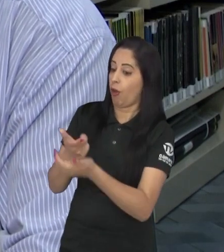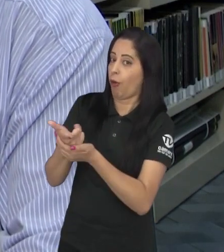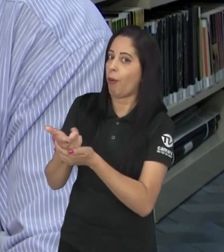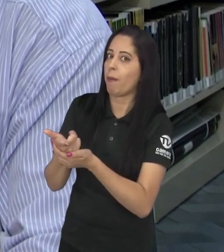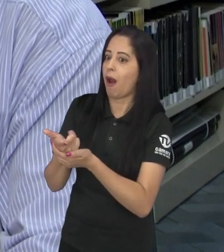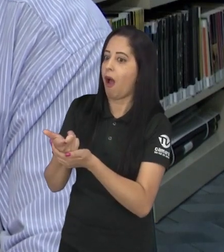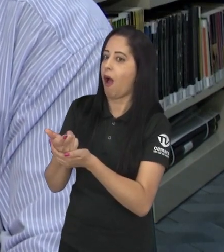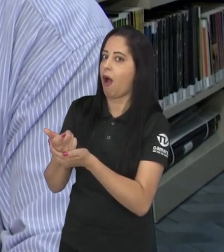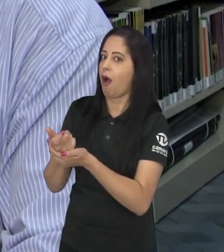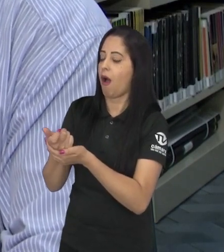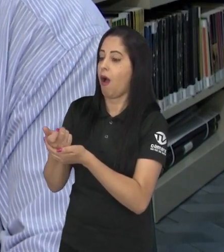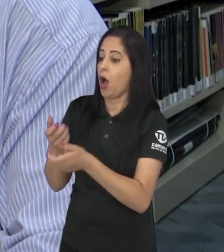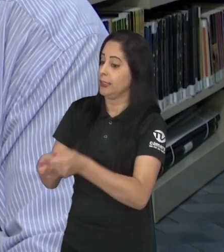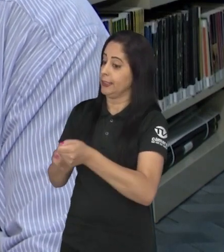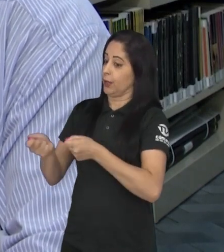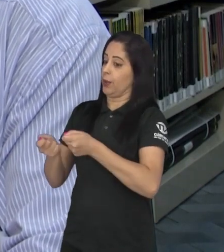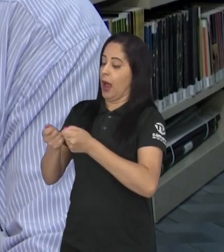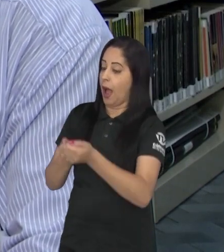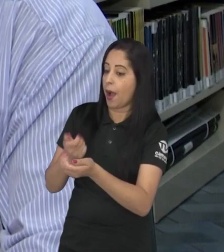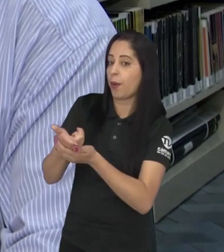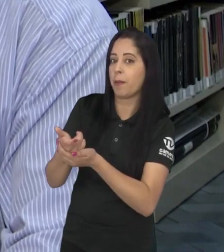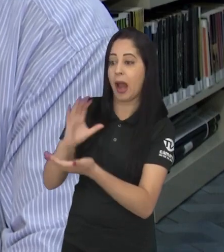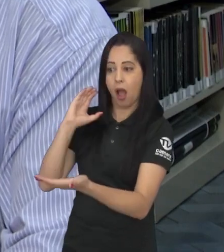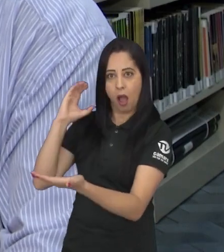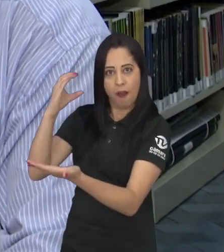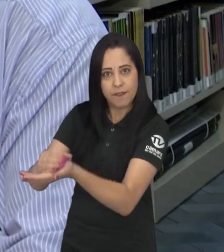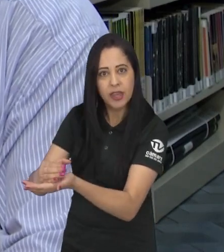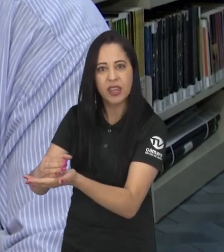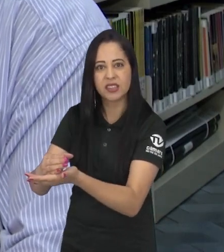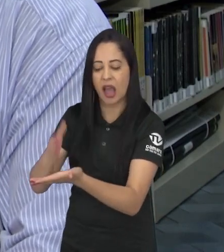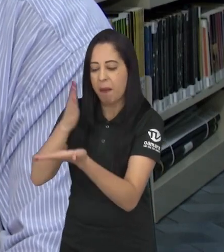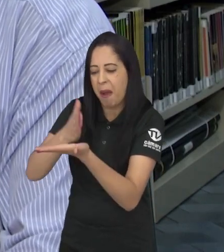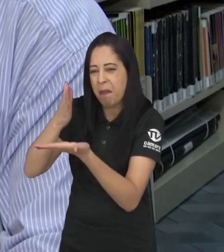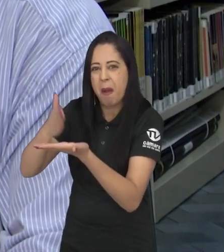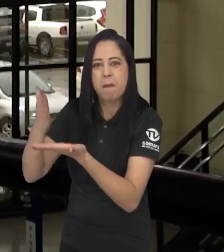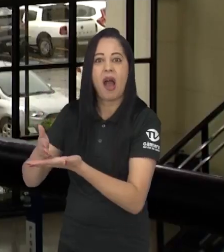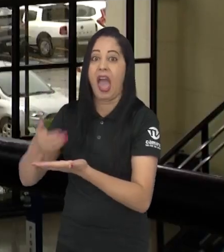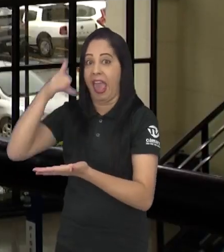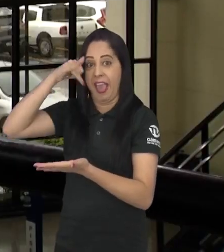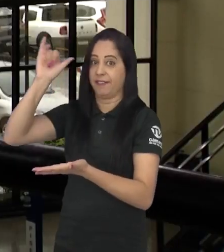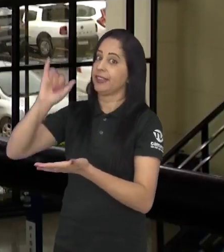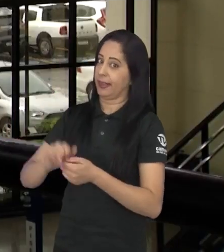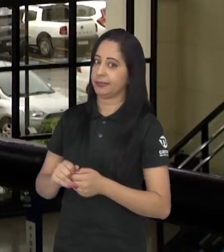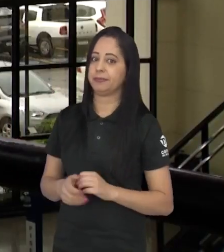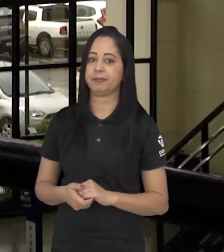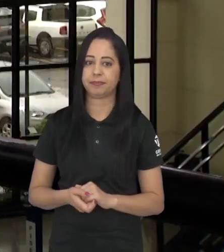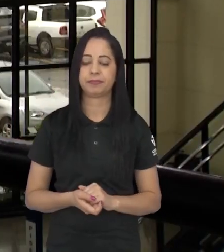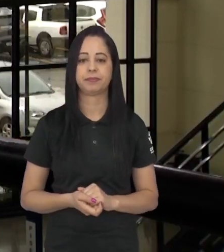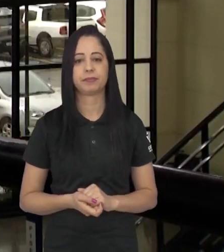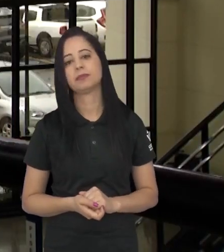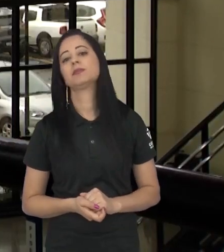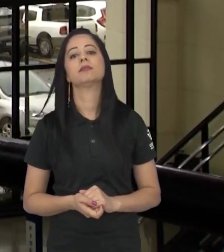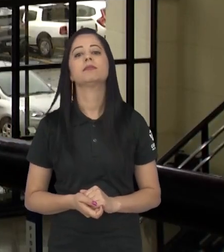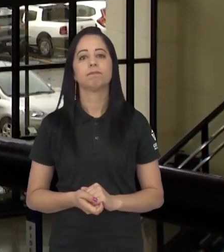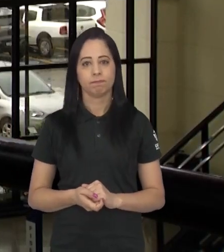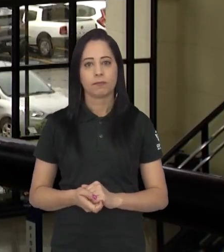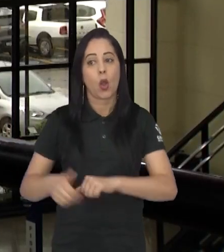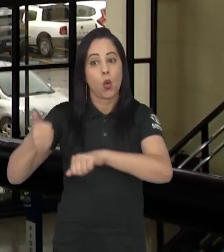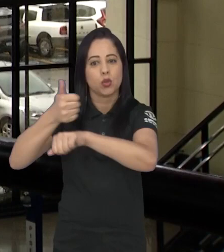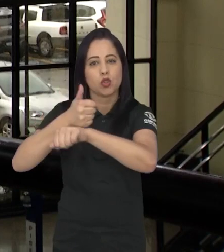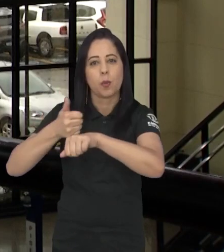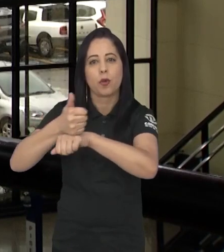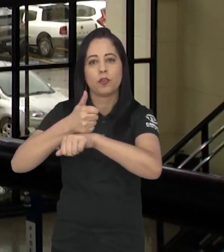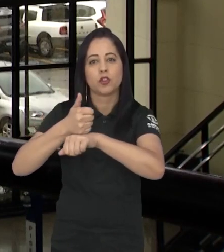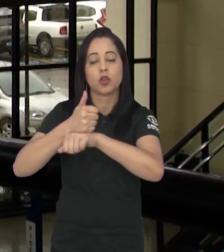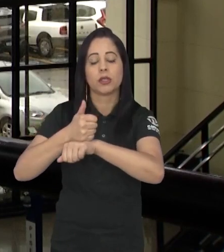comprar com aquilo ou não, de comprar sempre à vista, não comprar financiado, né? Os especialistas são unânimes em